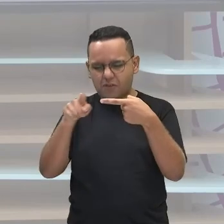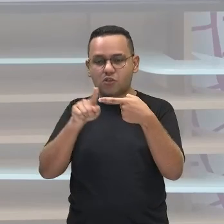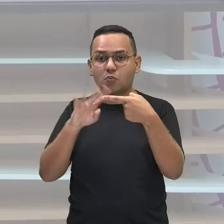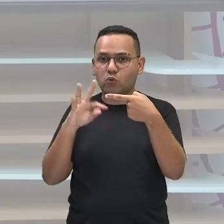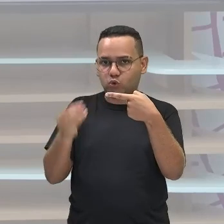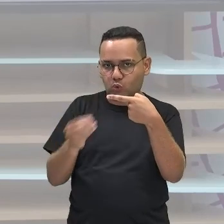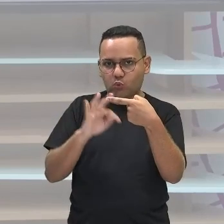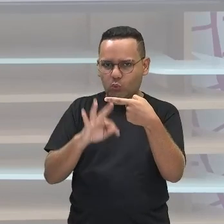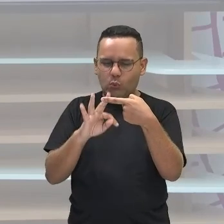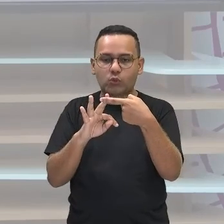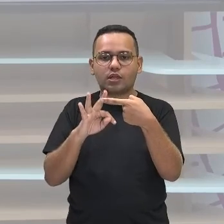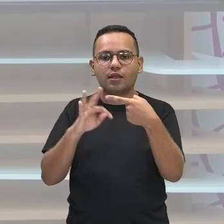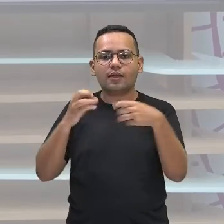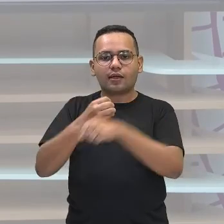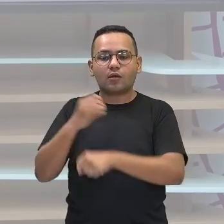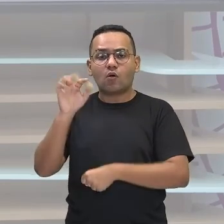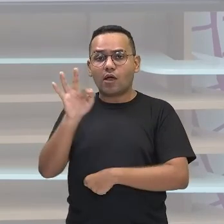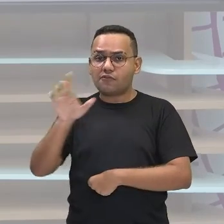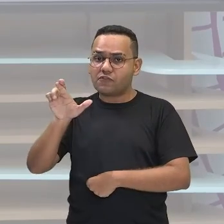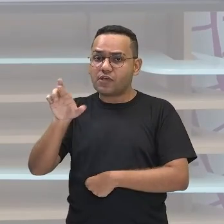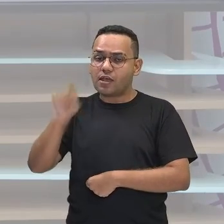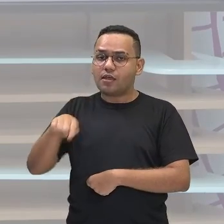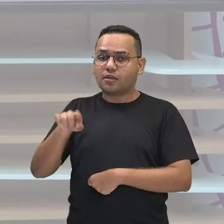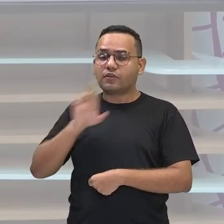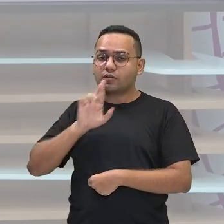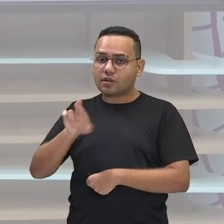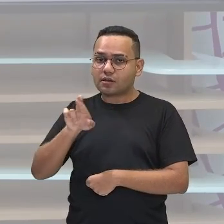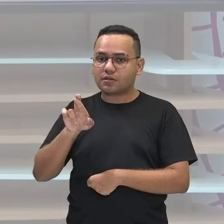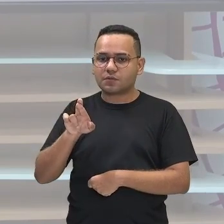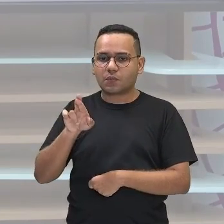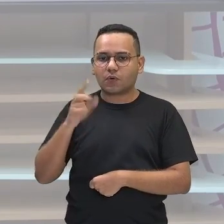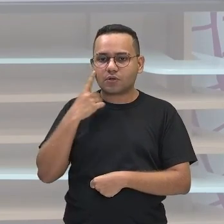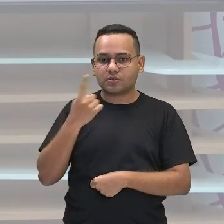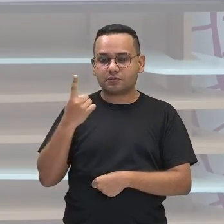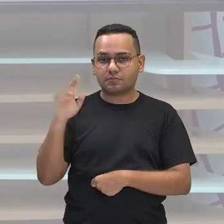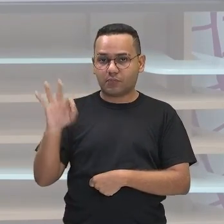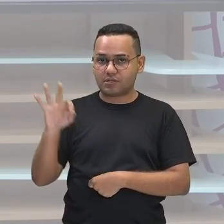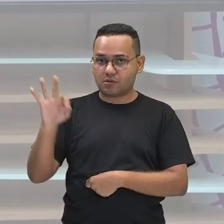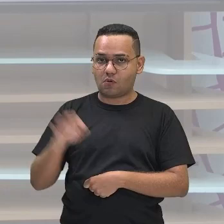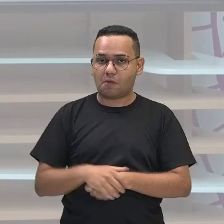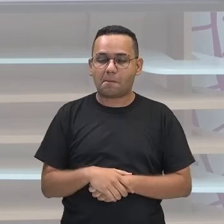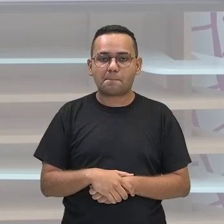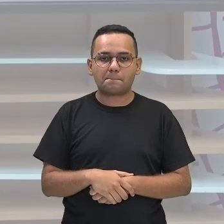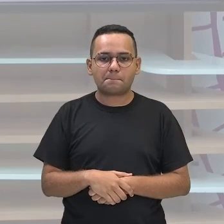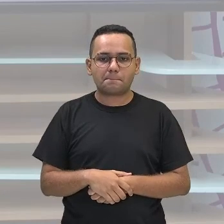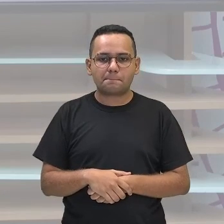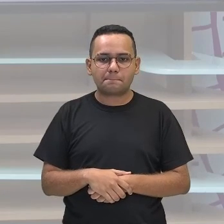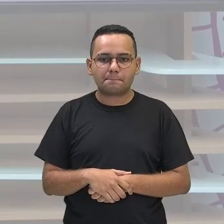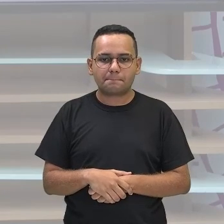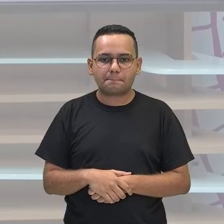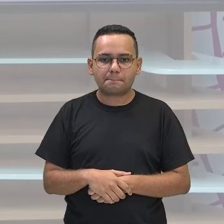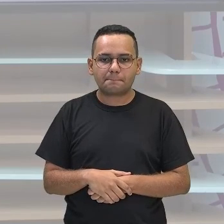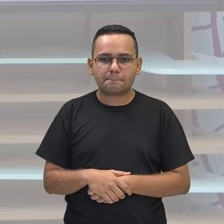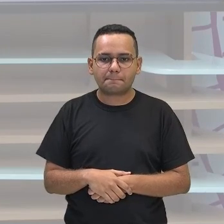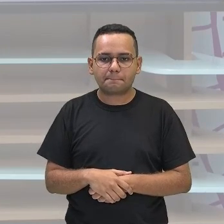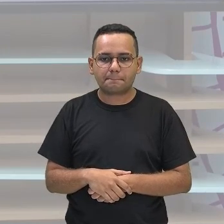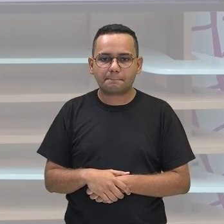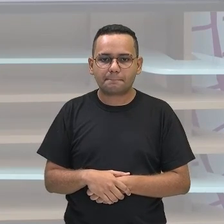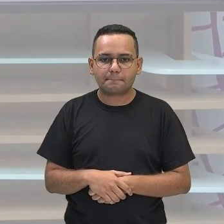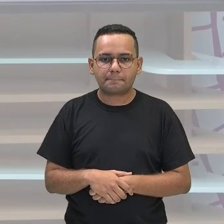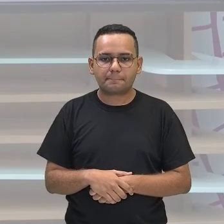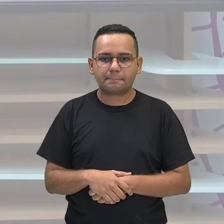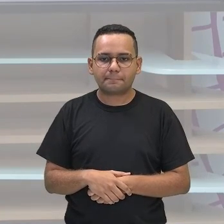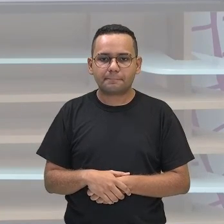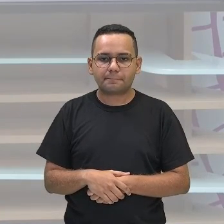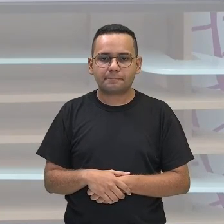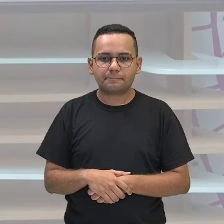ela relação ao nosso total aqui. E aí nós temos o percentual, a porcentagem, que vai